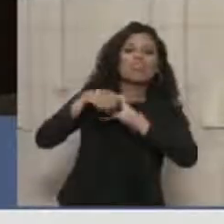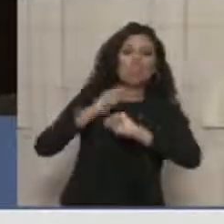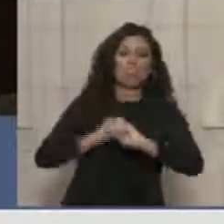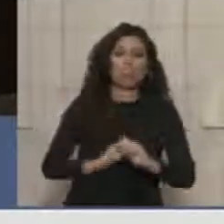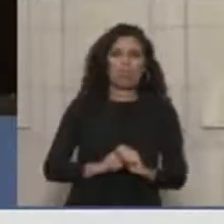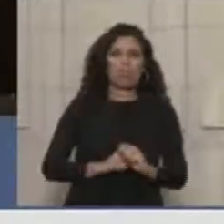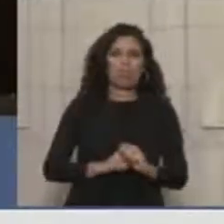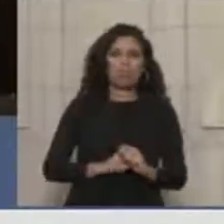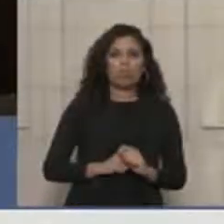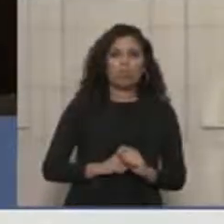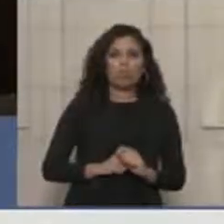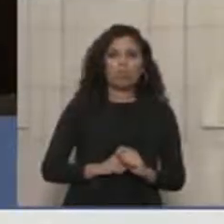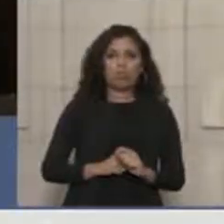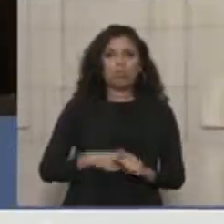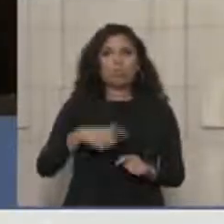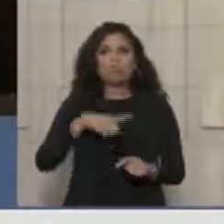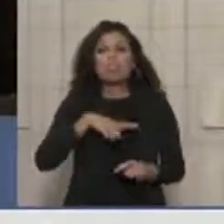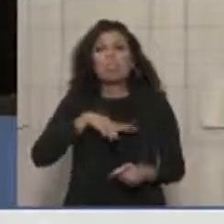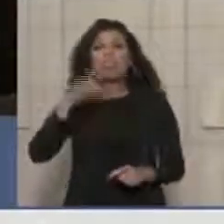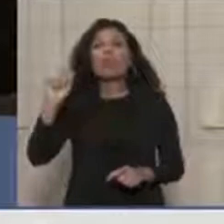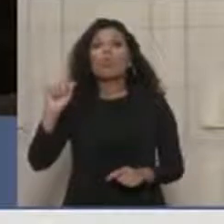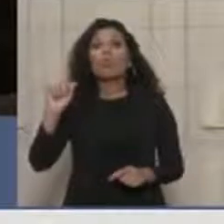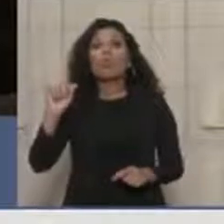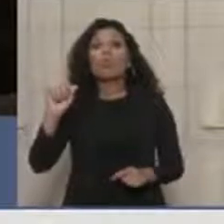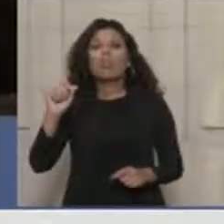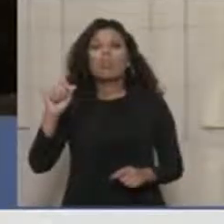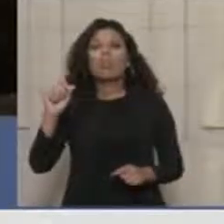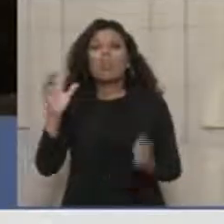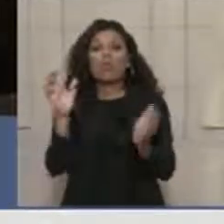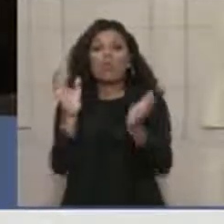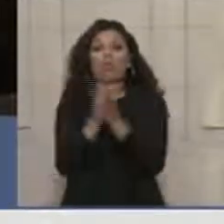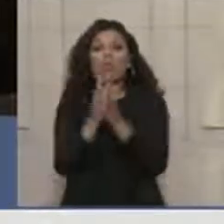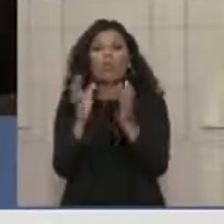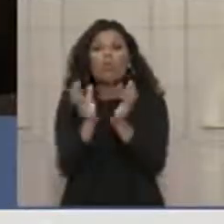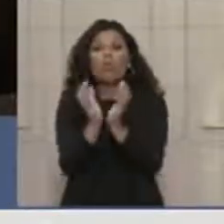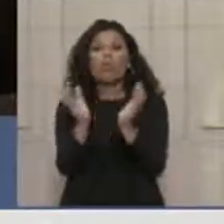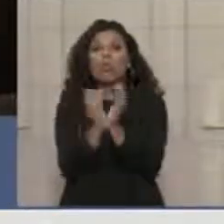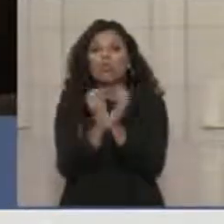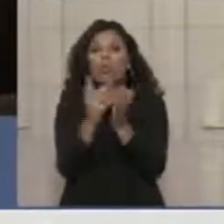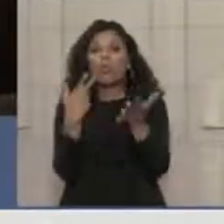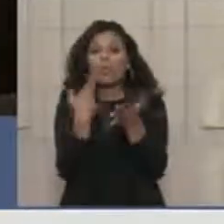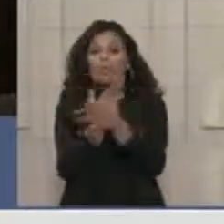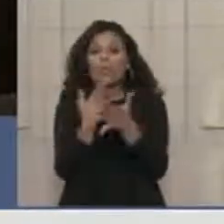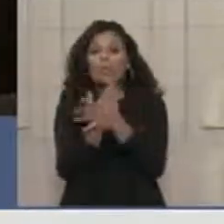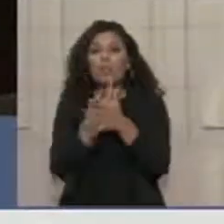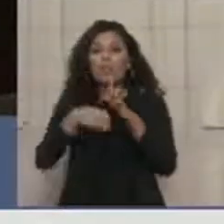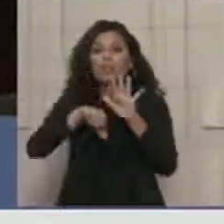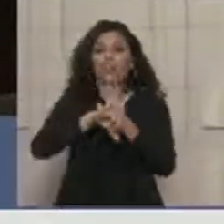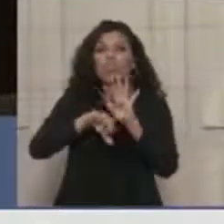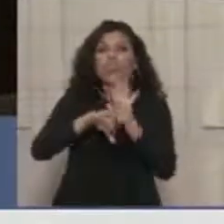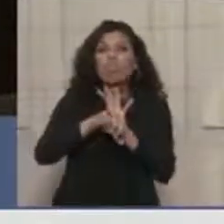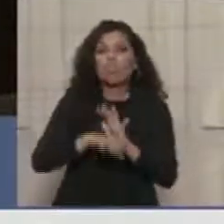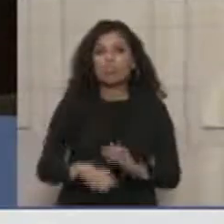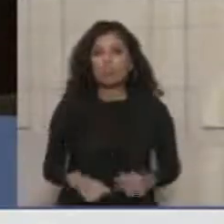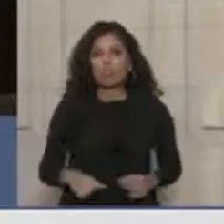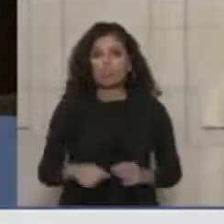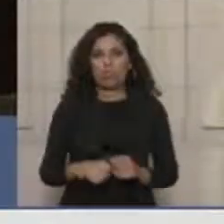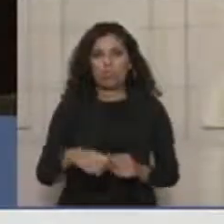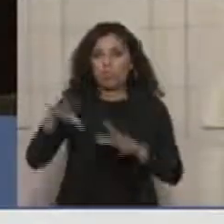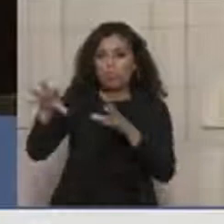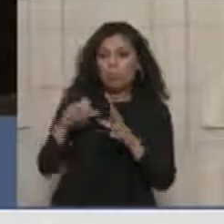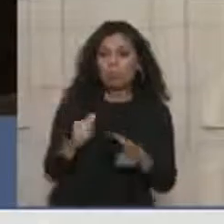conglomerado criminoso para gerir uma política com uma malversação do recurso público.